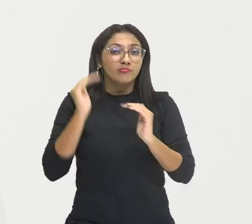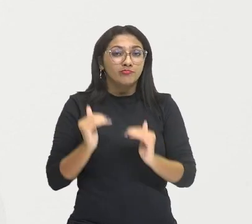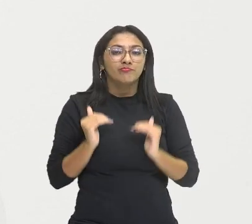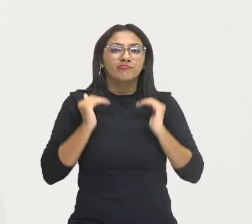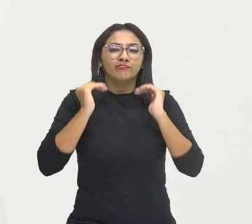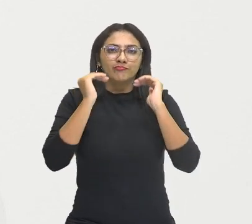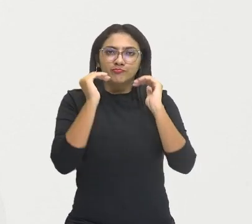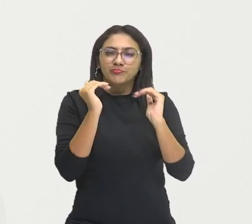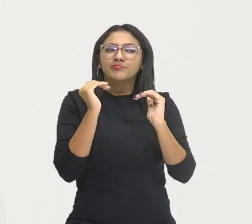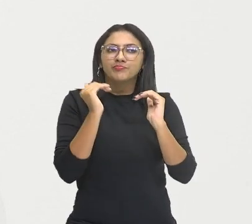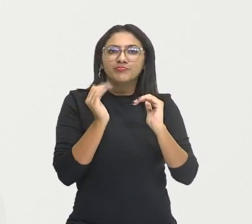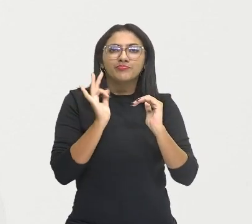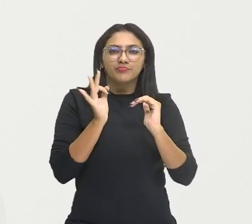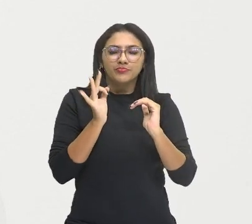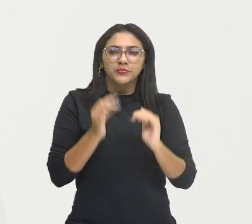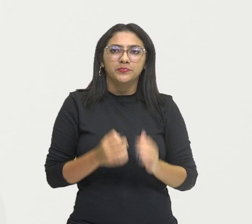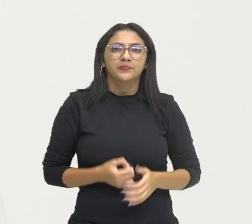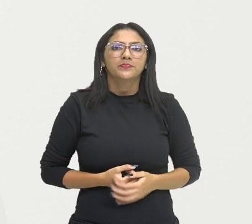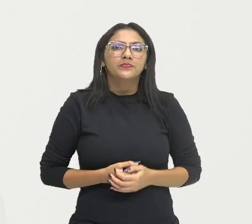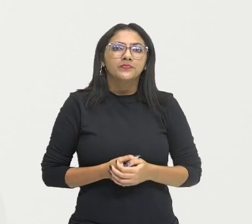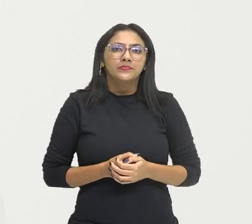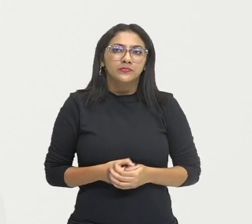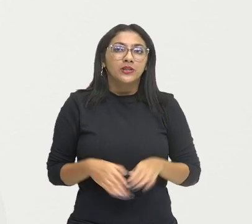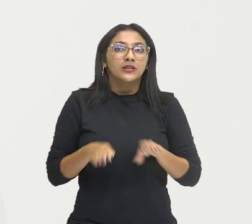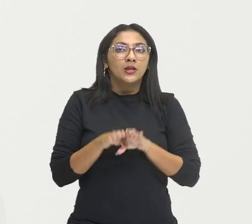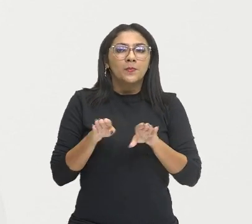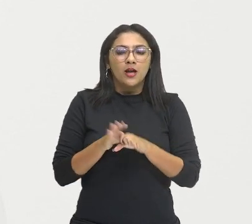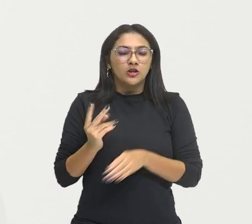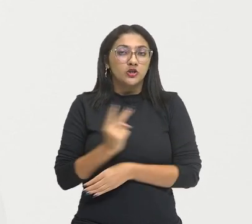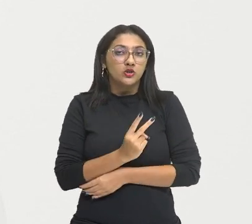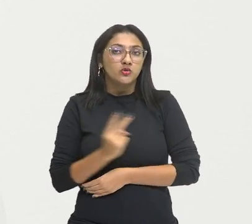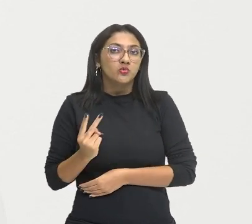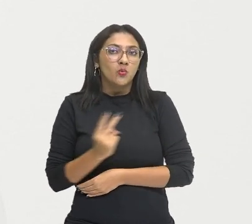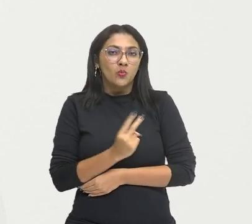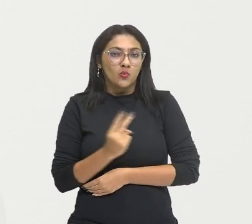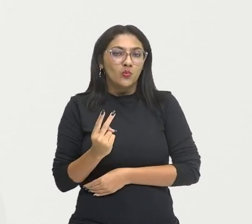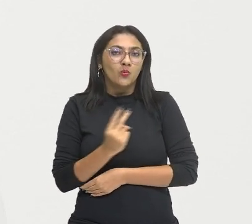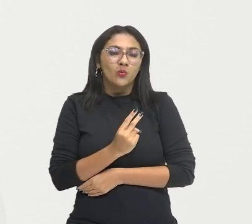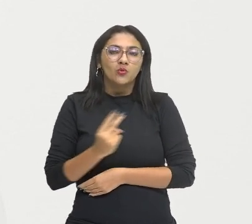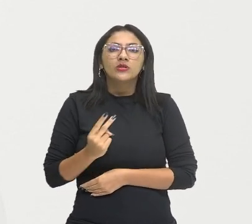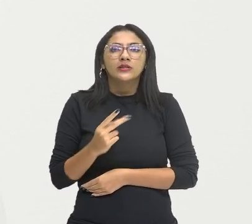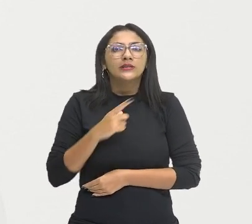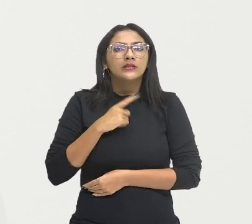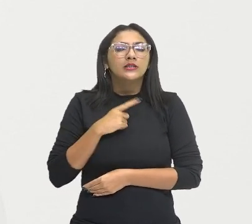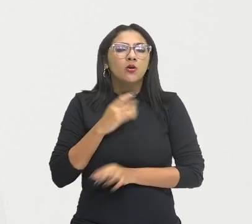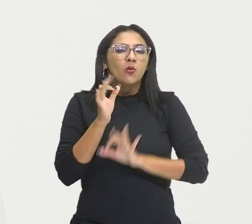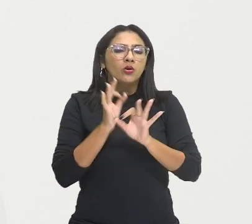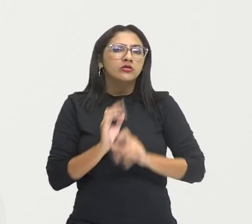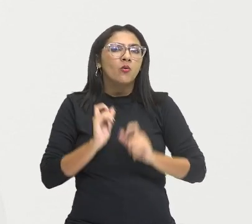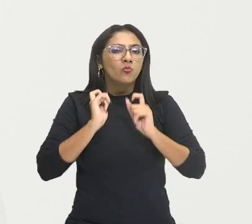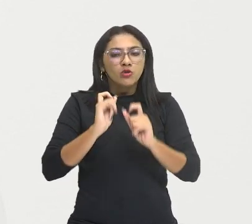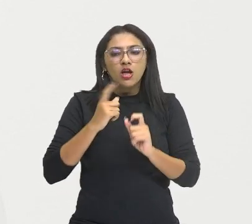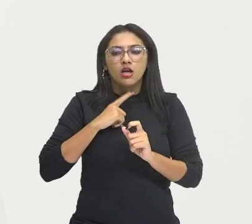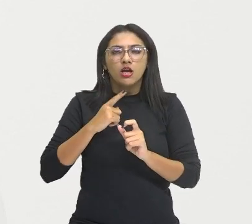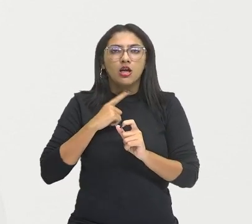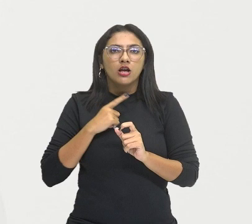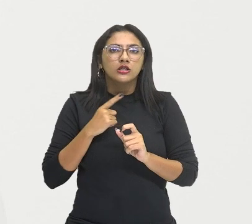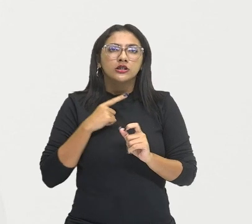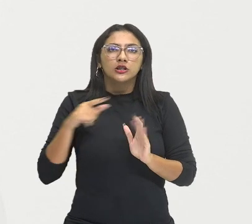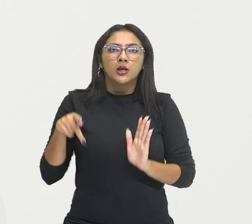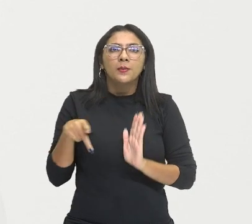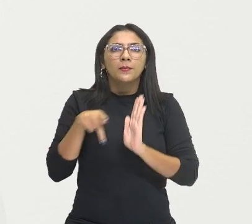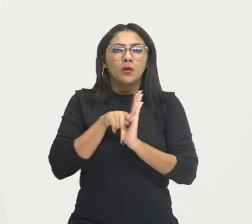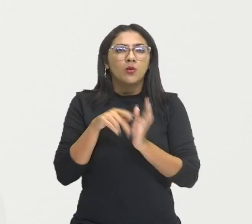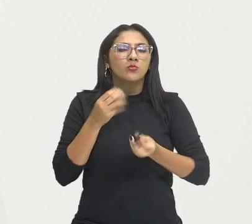bom? E essas duas superpotências, elas vão definir, elas vão determinar como